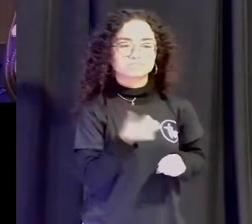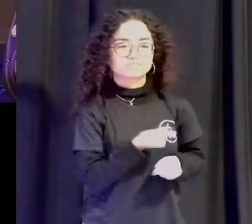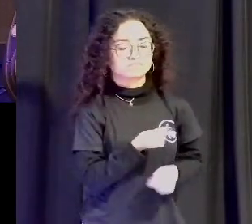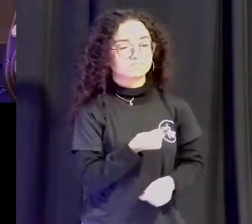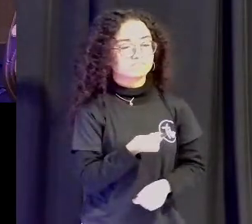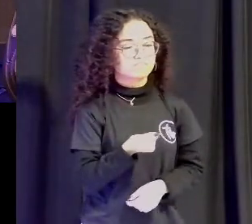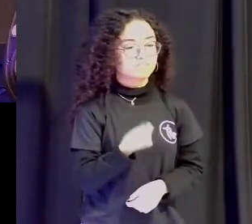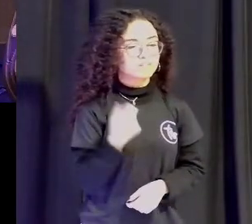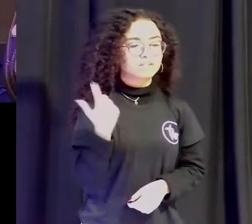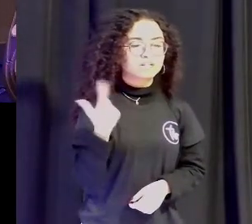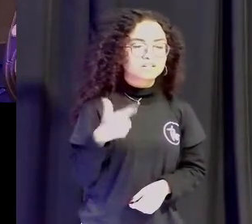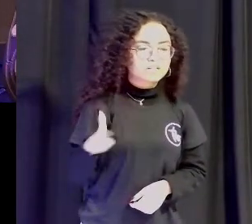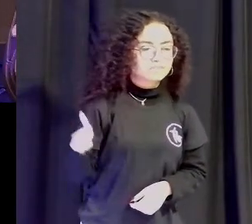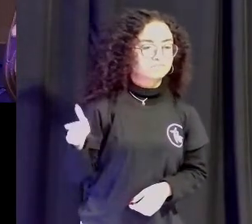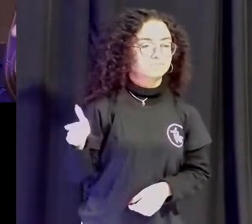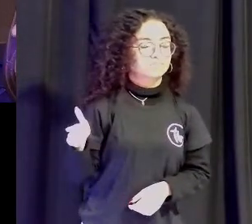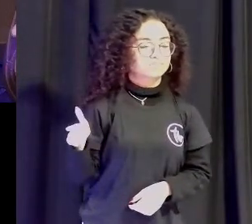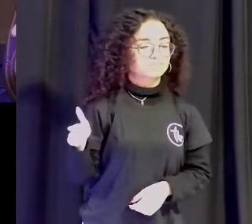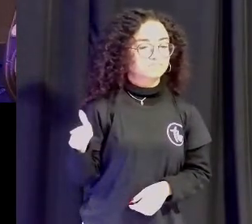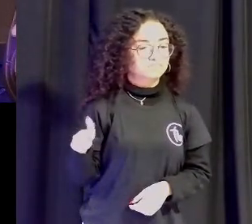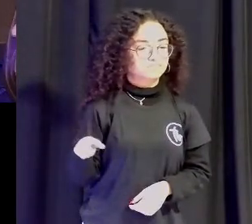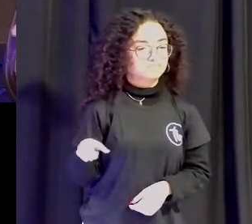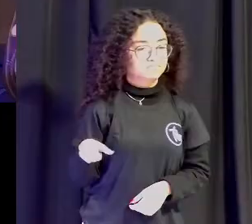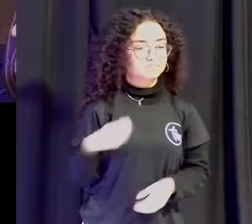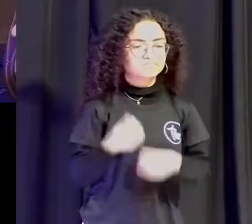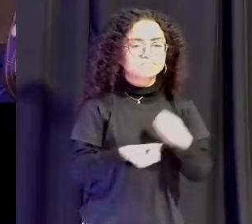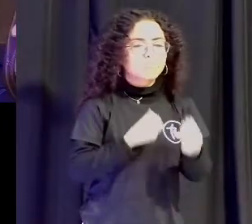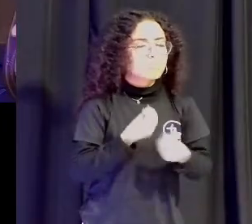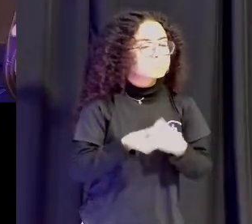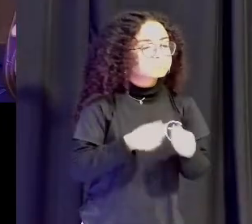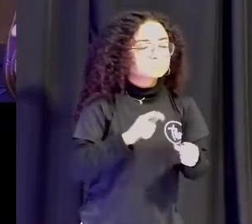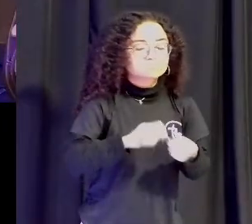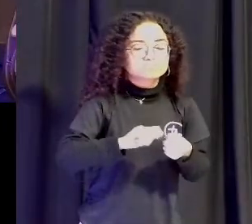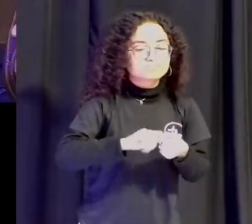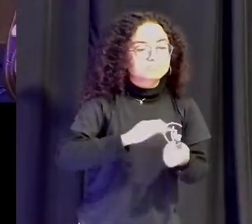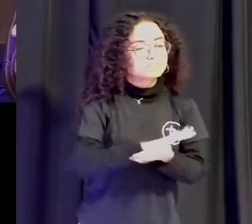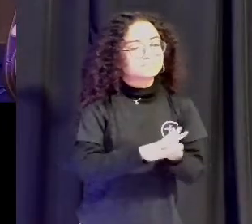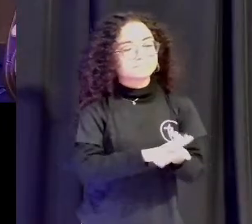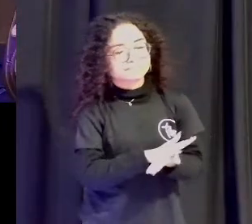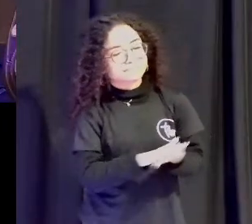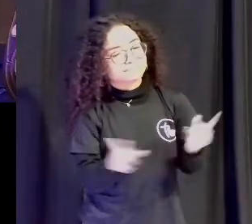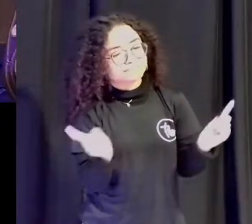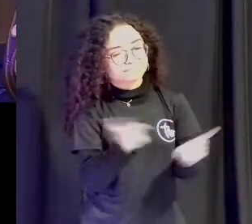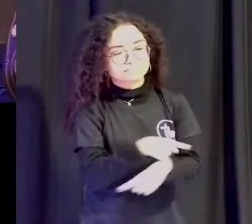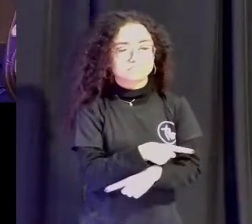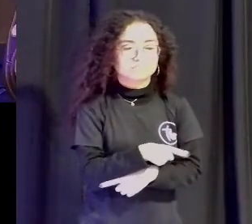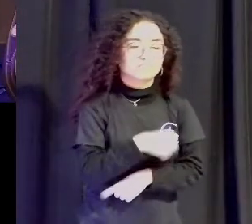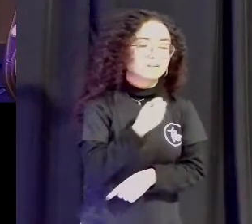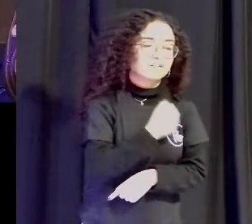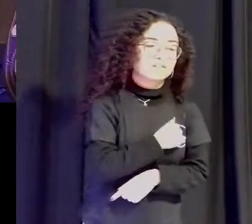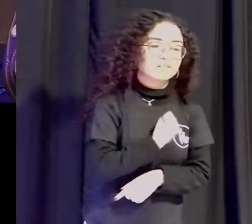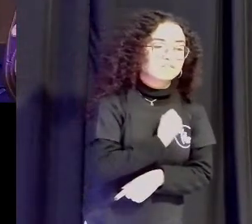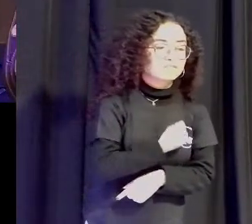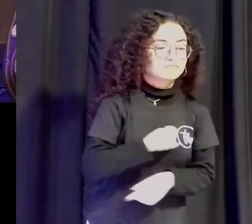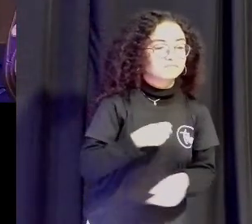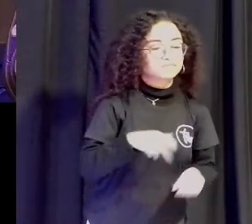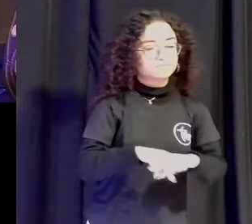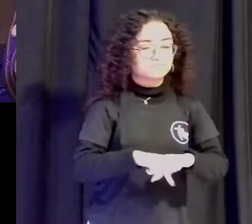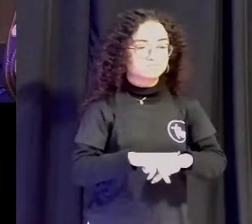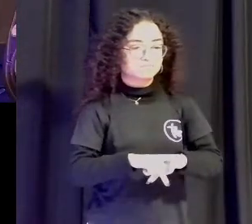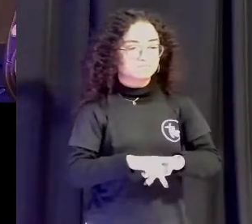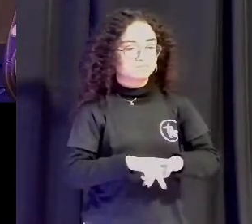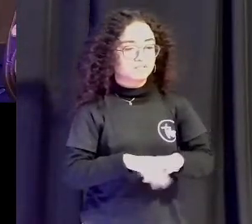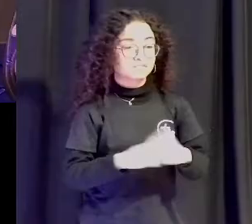motivos para fazer absolutamente mais nada contra João, contra Pedro, a não ser